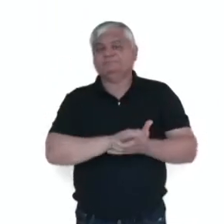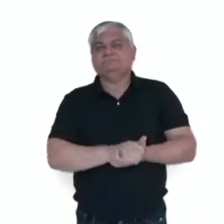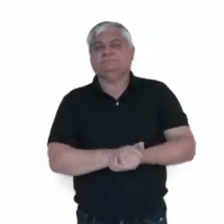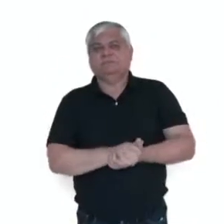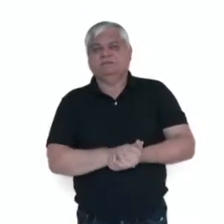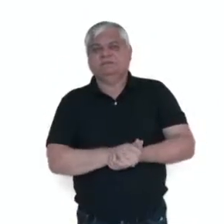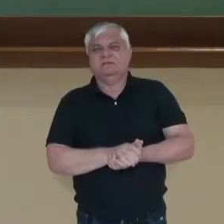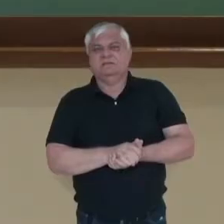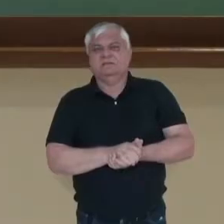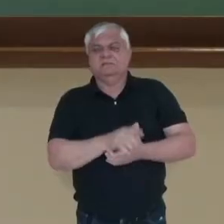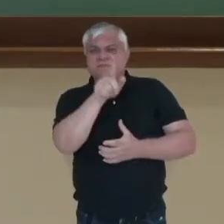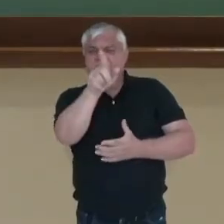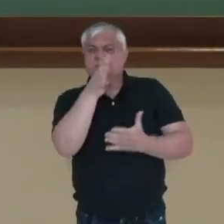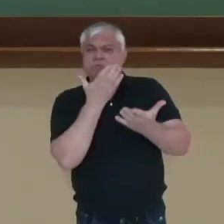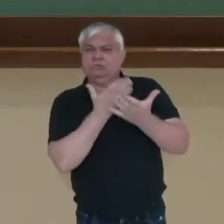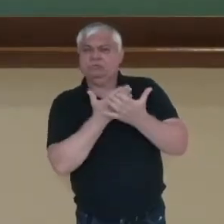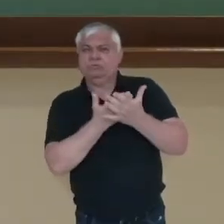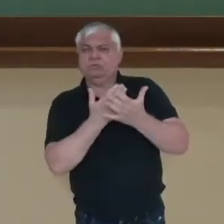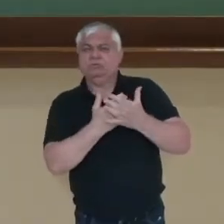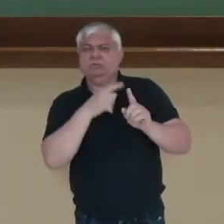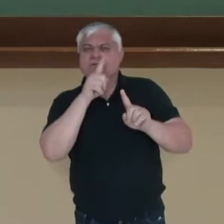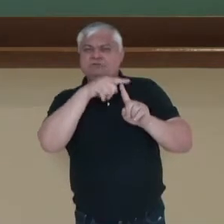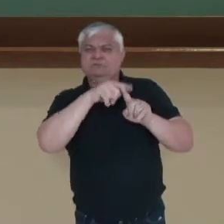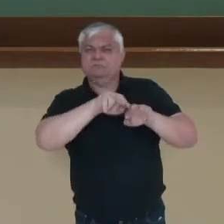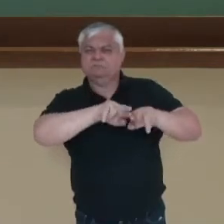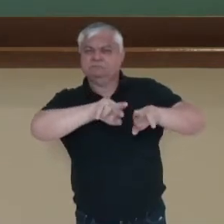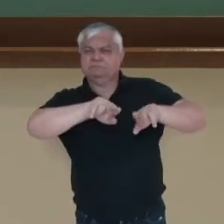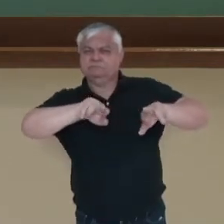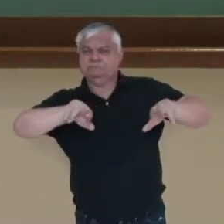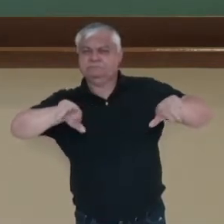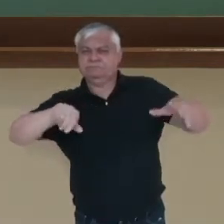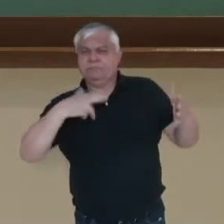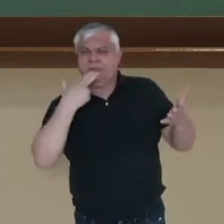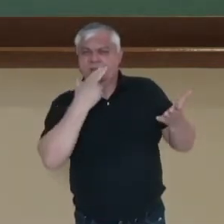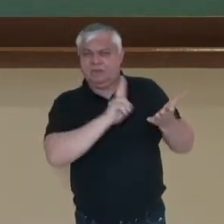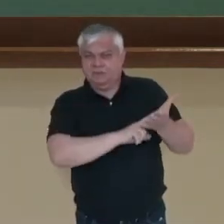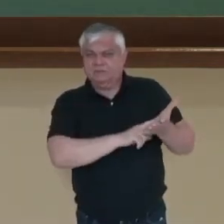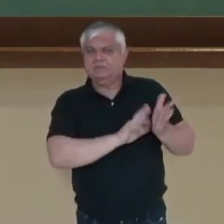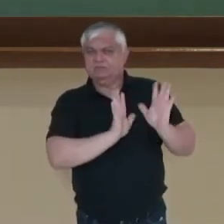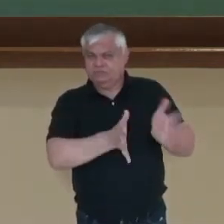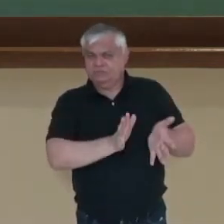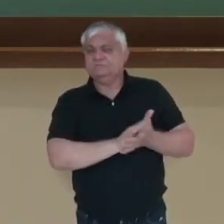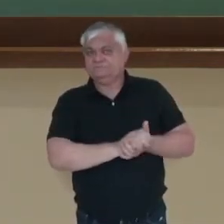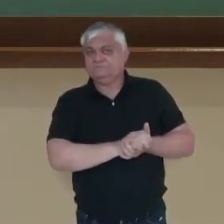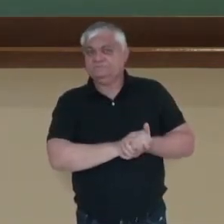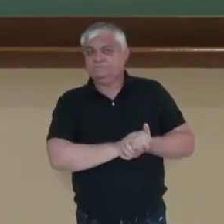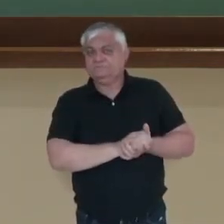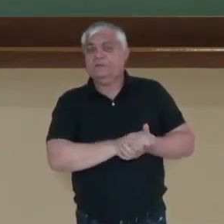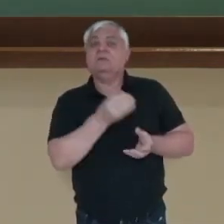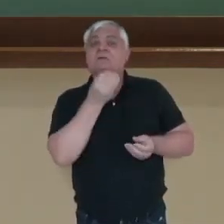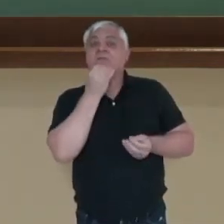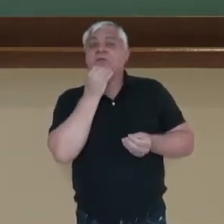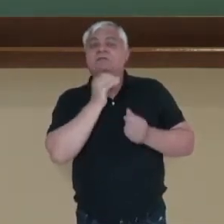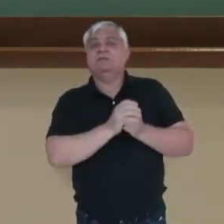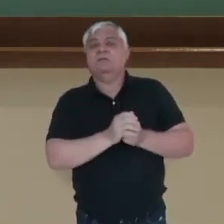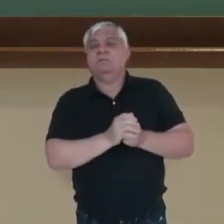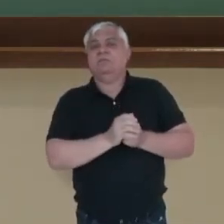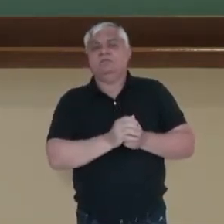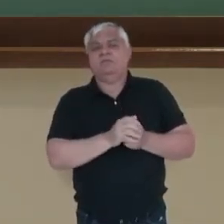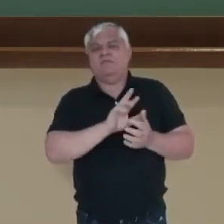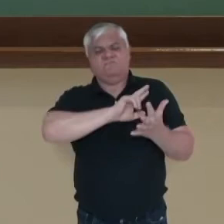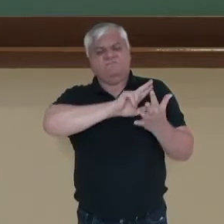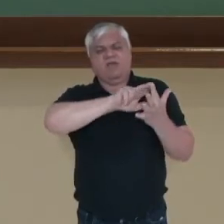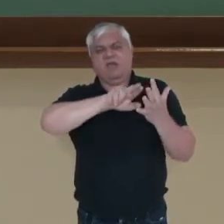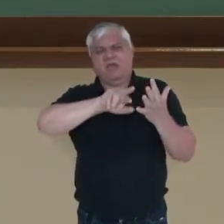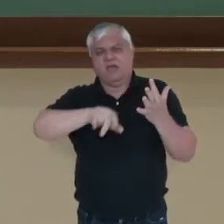Você já estudou sobre vários tipos de carta, não é mesmo? Então, em termos de composições epistolares, nós temos carta